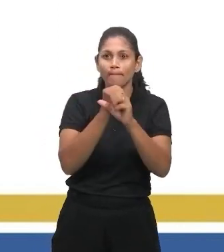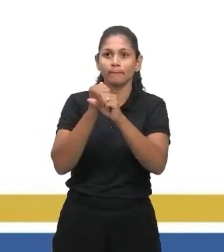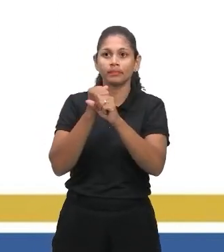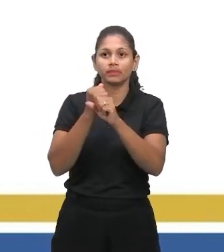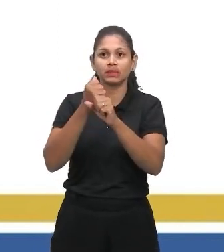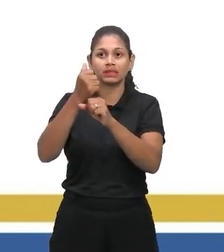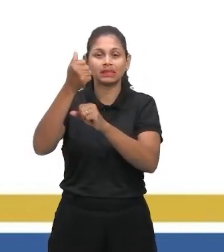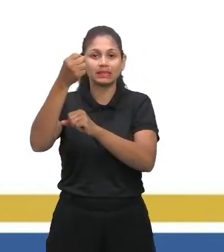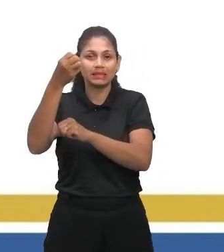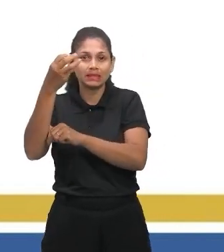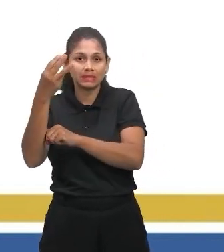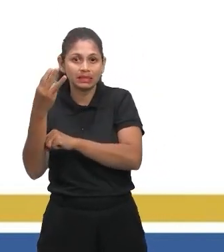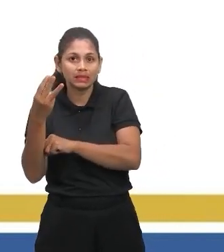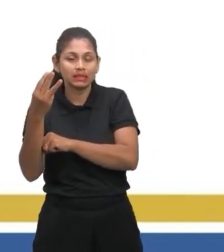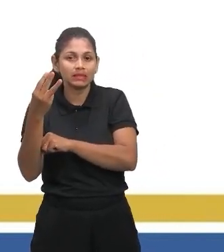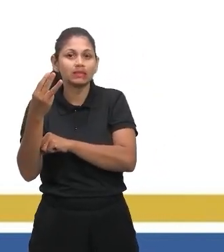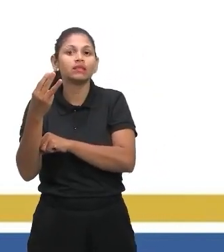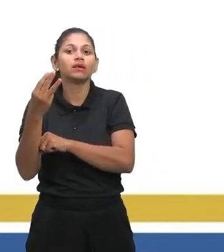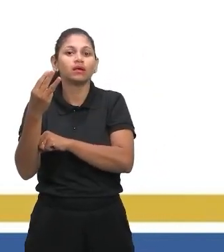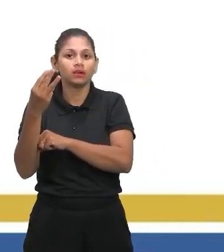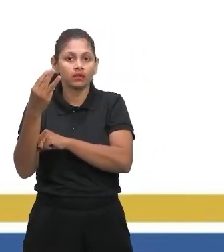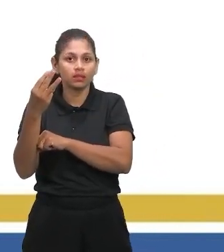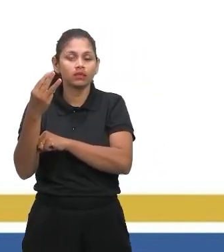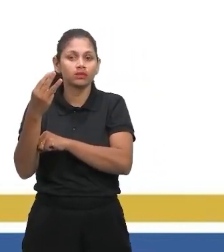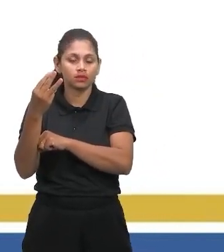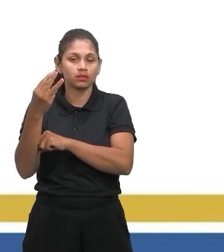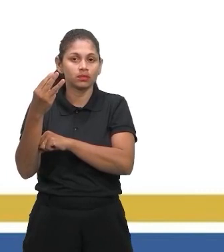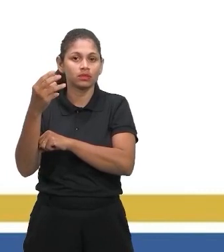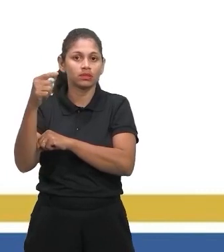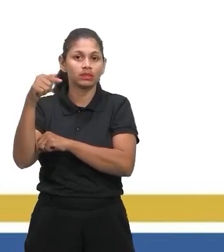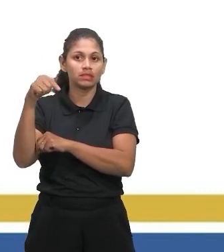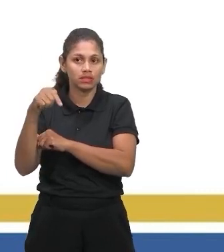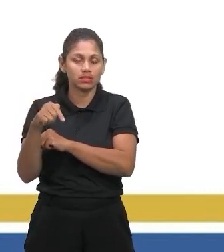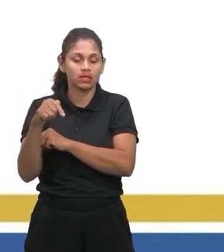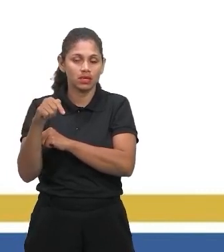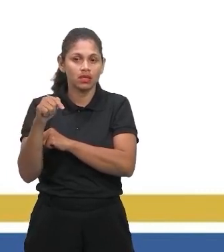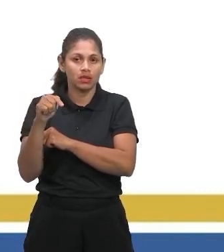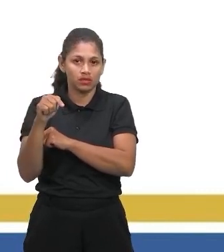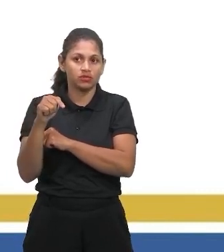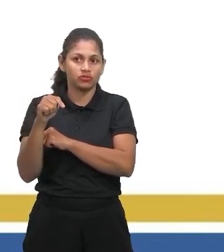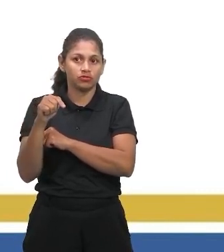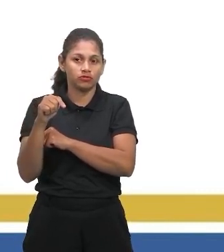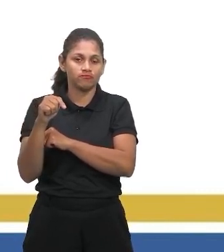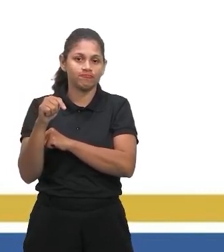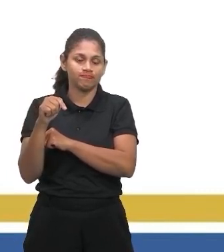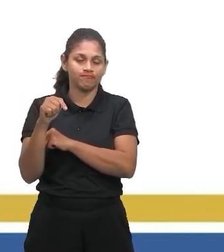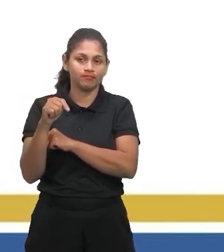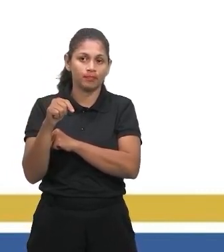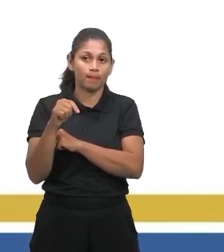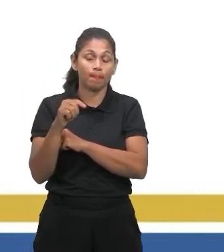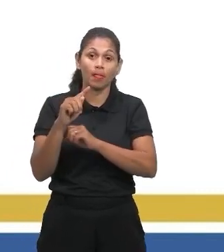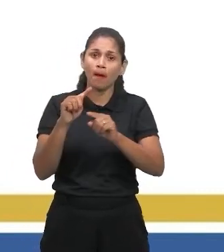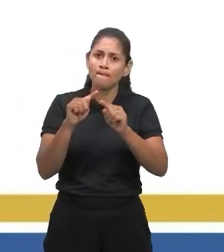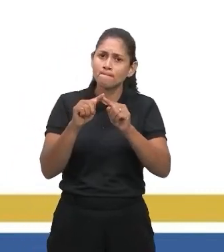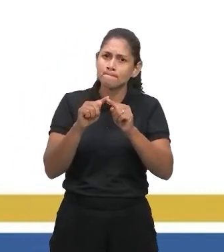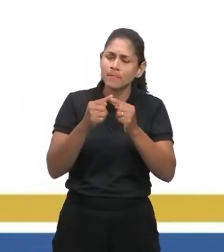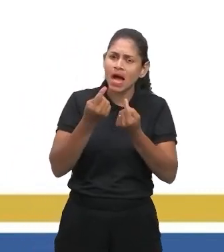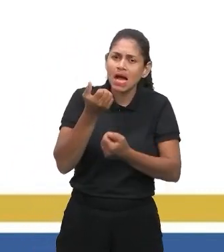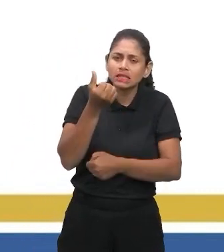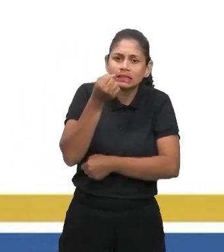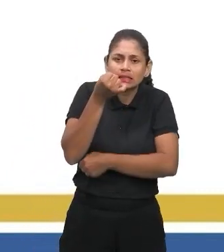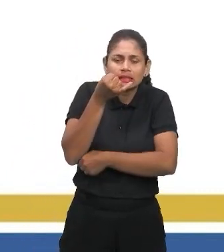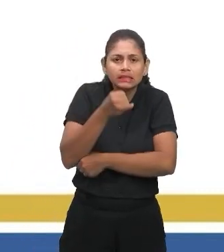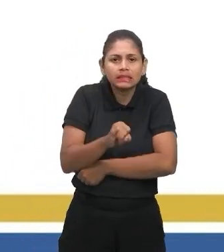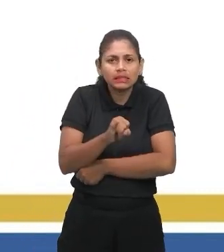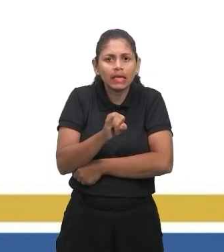for andando. Mas se ele for andando o quê? Com uma velocidade de 1,25 metros por segundo.